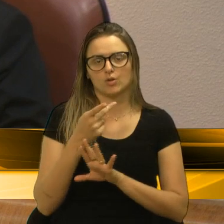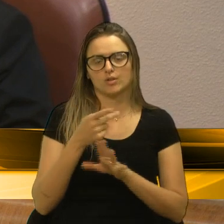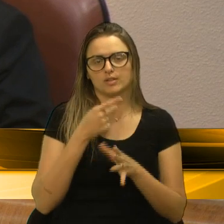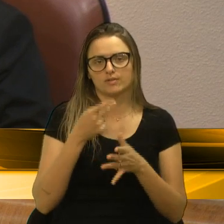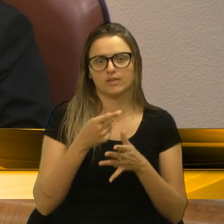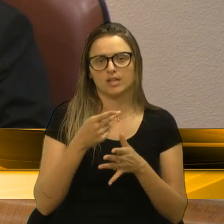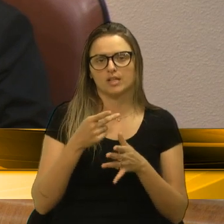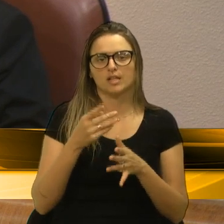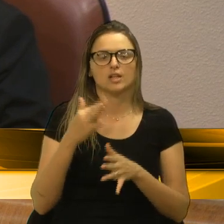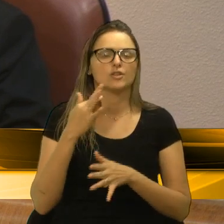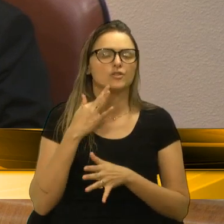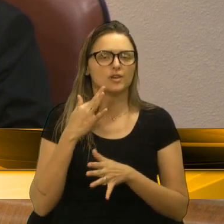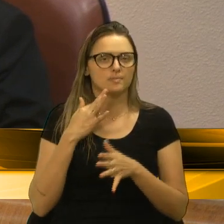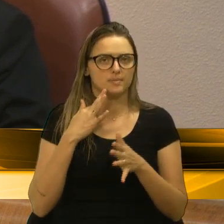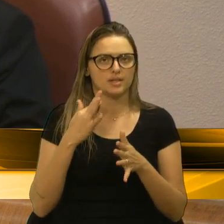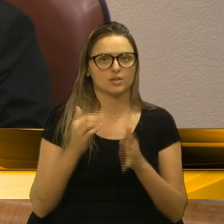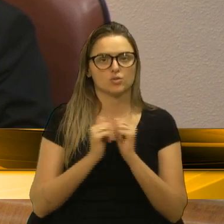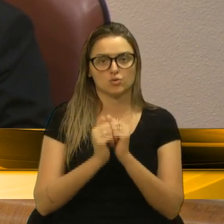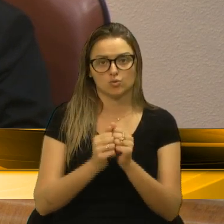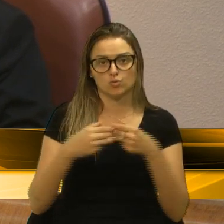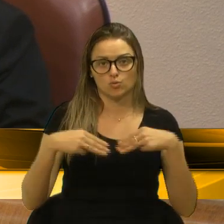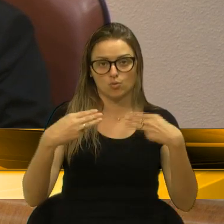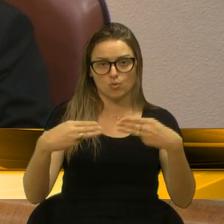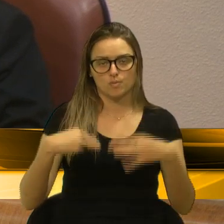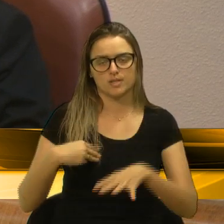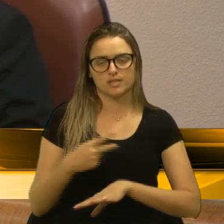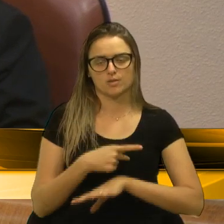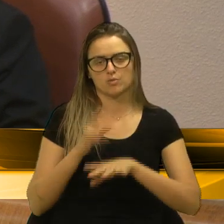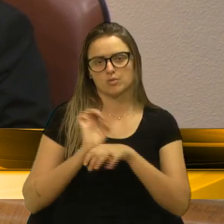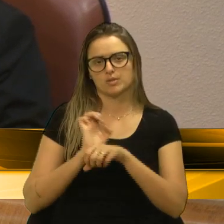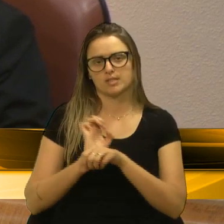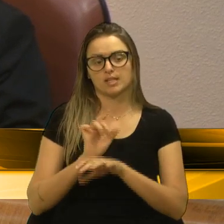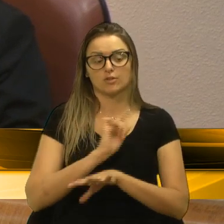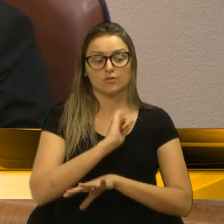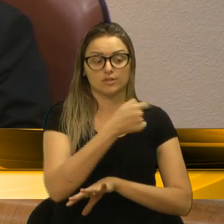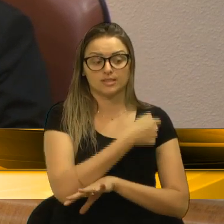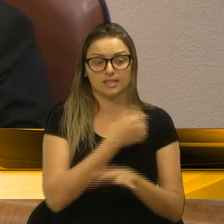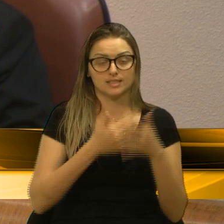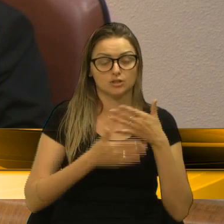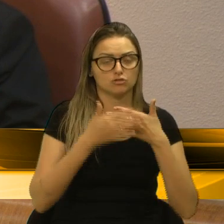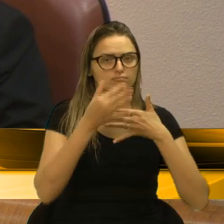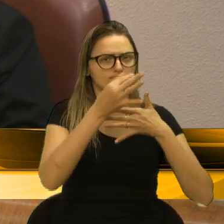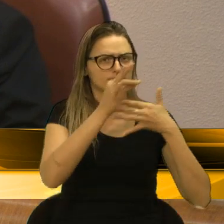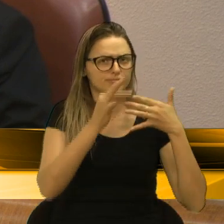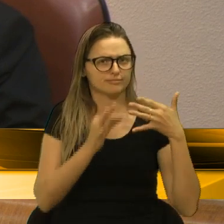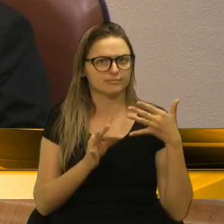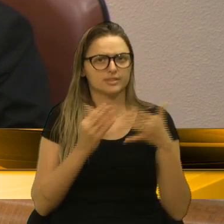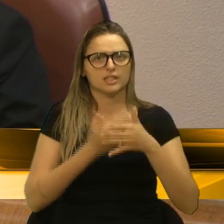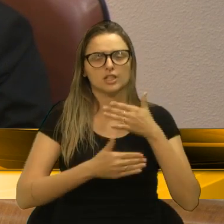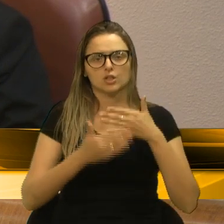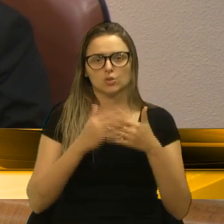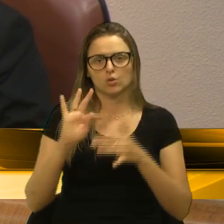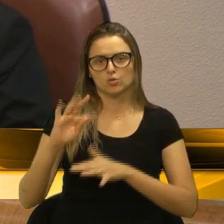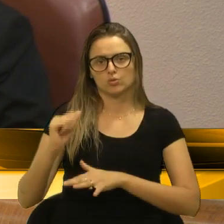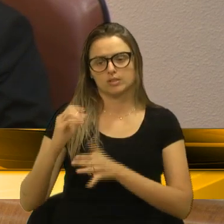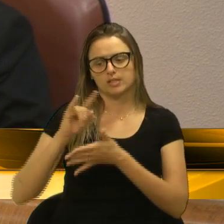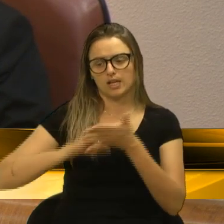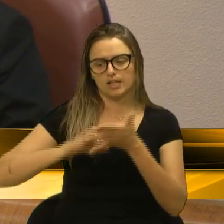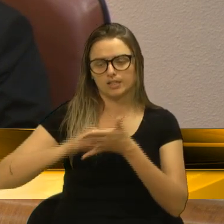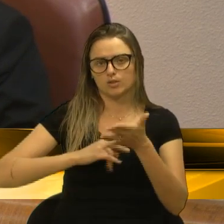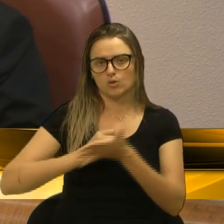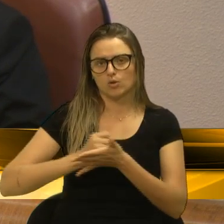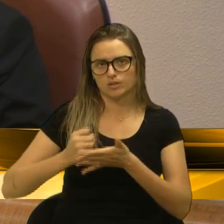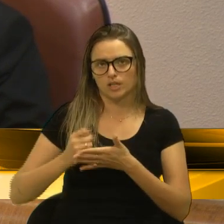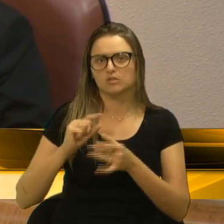doutor Fabiano, em conjunto com o Ministério Público Estadual, vem fiscalizando criteriosamente o cumprimento do TAC, que está ocorrendo de